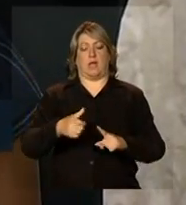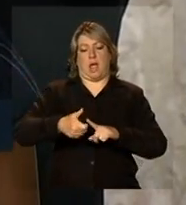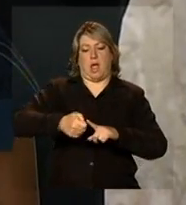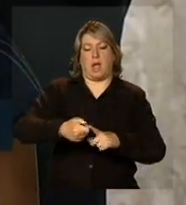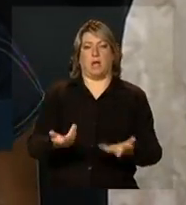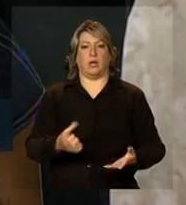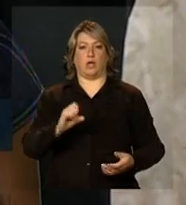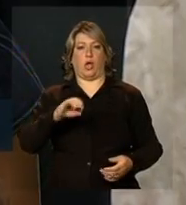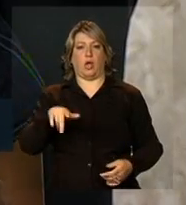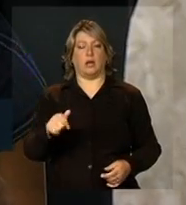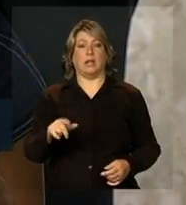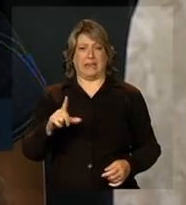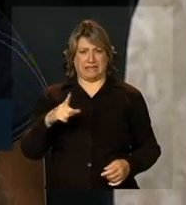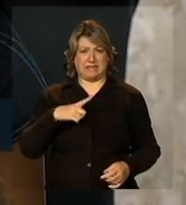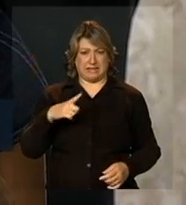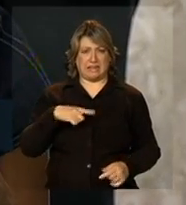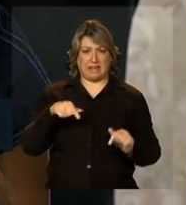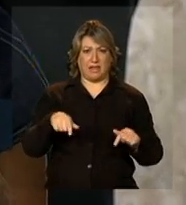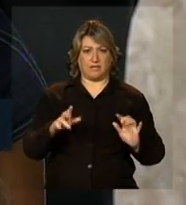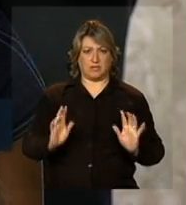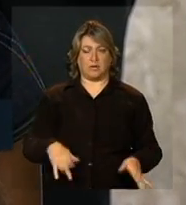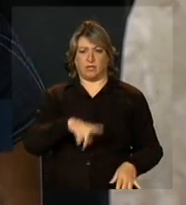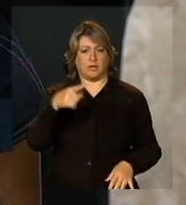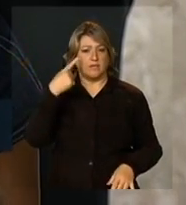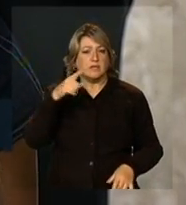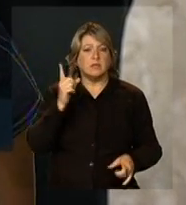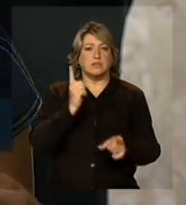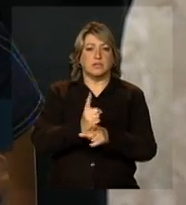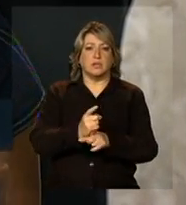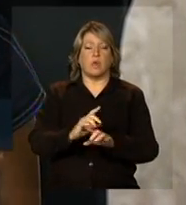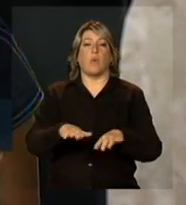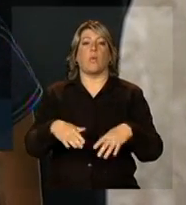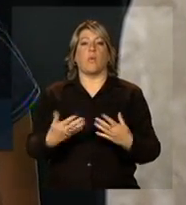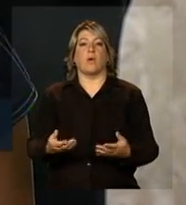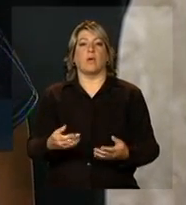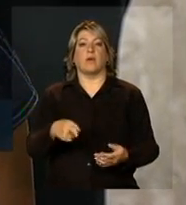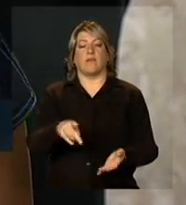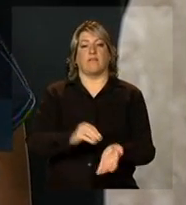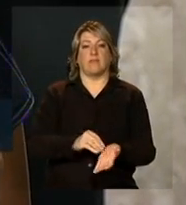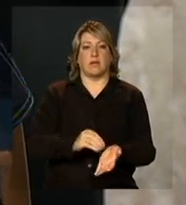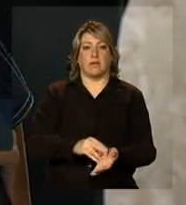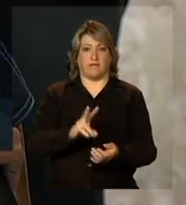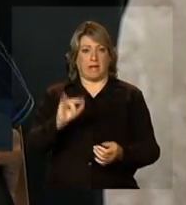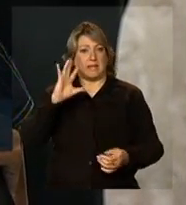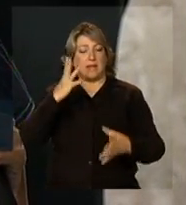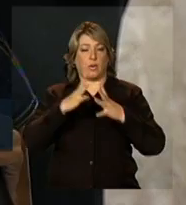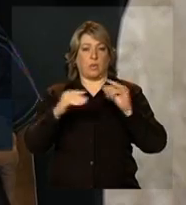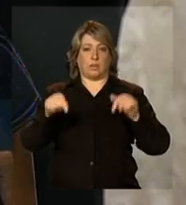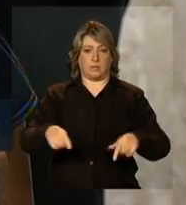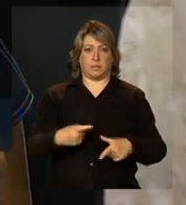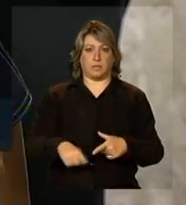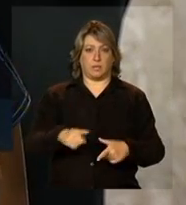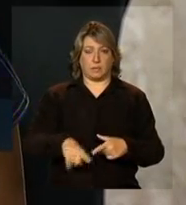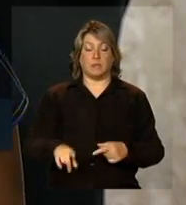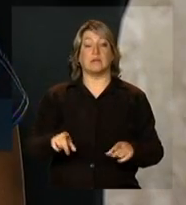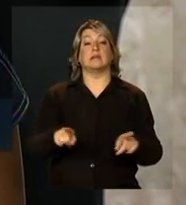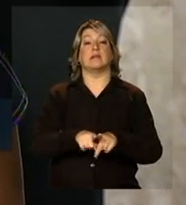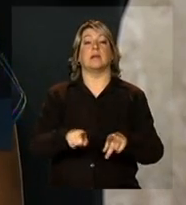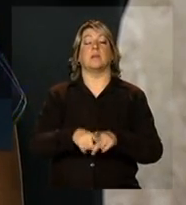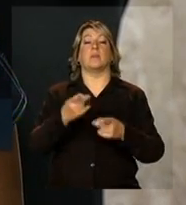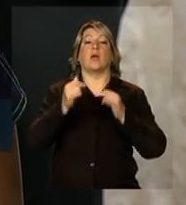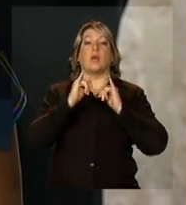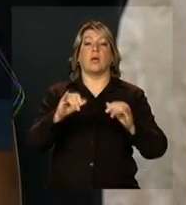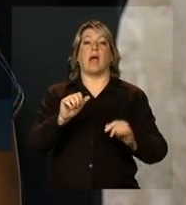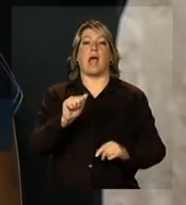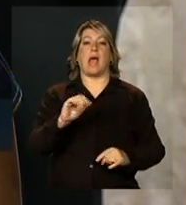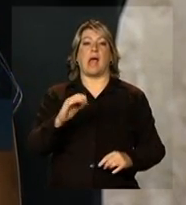para detalhar isso, se houve essa, se vocês detectaram essa falta e vão tentar solucionar isso. E só uma notícia, as ações